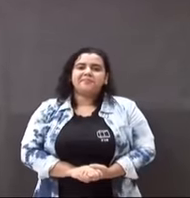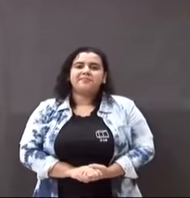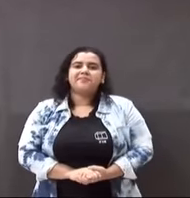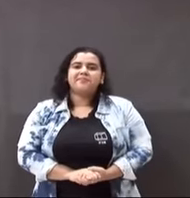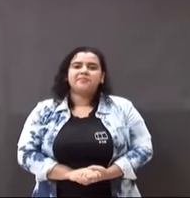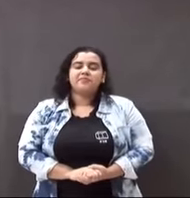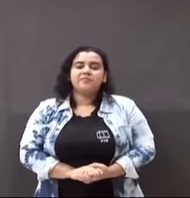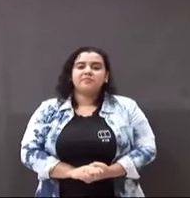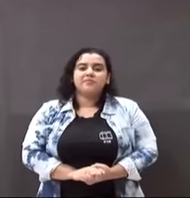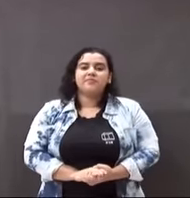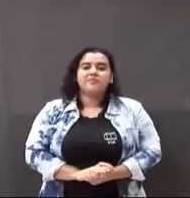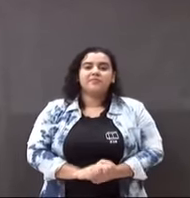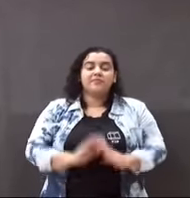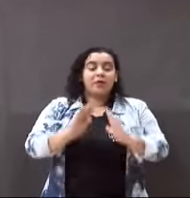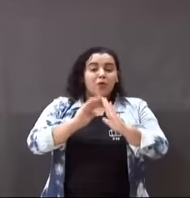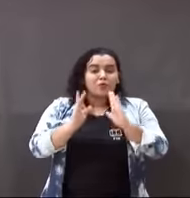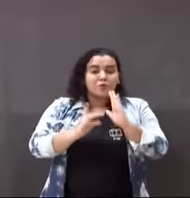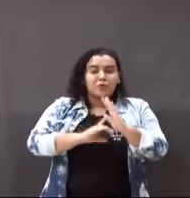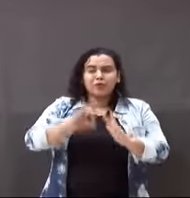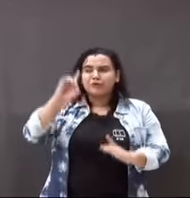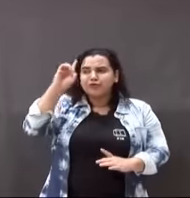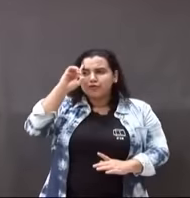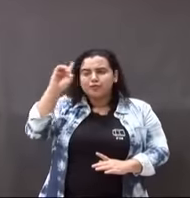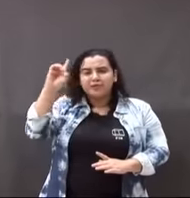Porque todo dia...